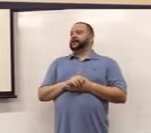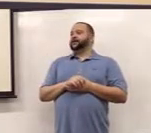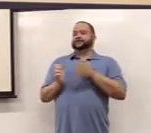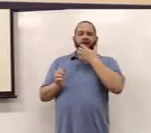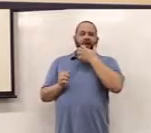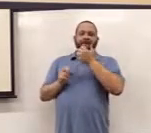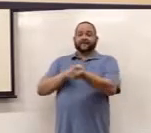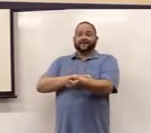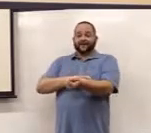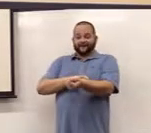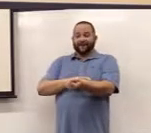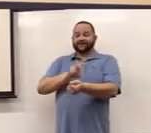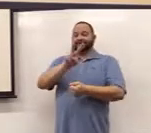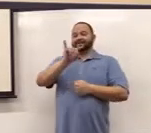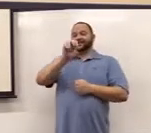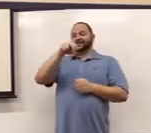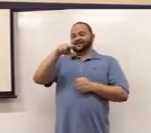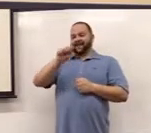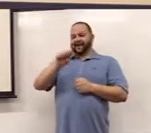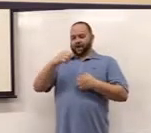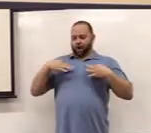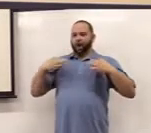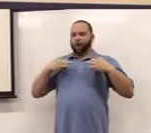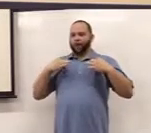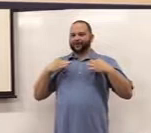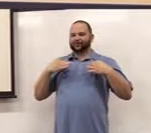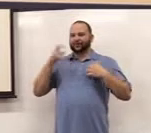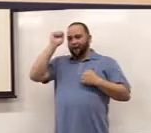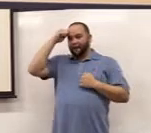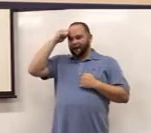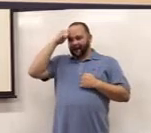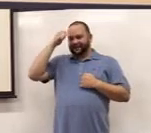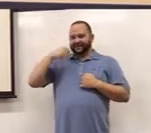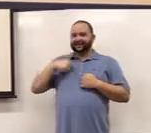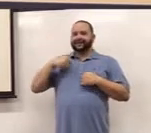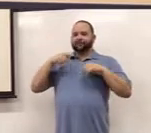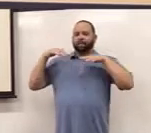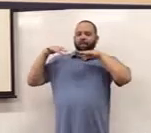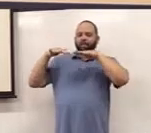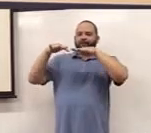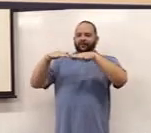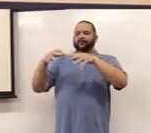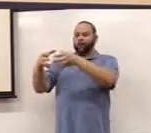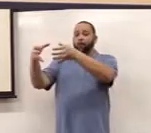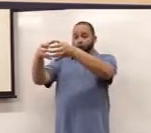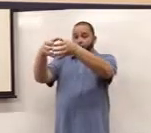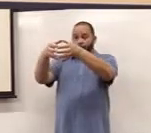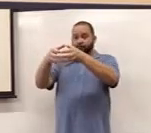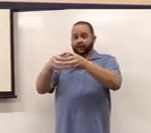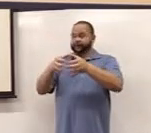os revoltosos de Viena. Se vestiam todos de preto, né? E saíam por aí falando em grupo sempre,